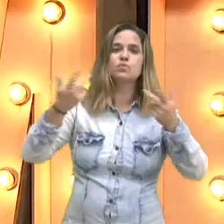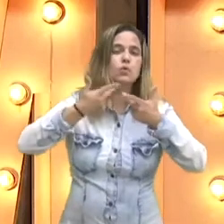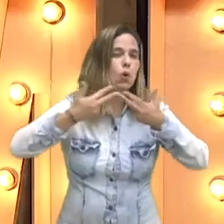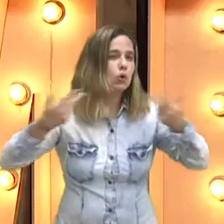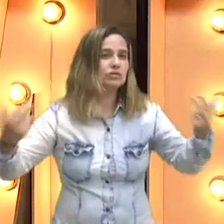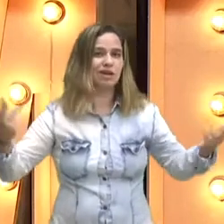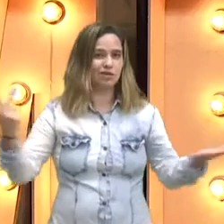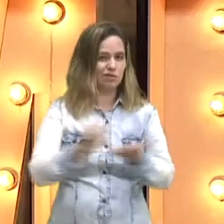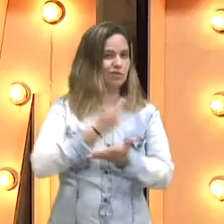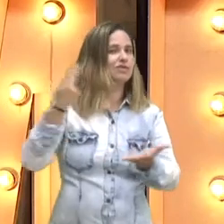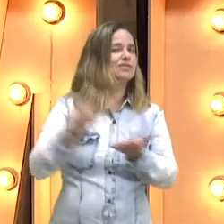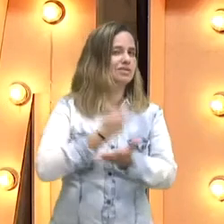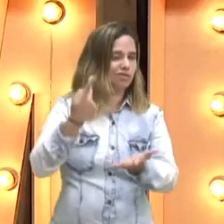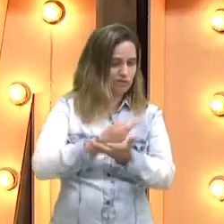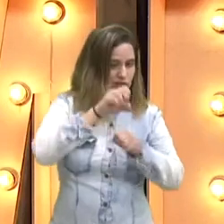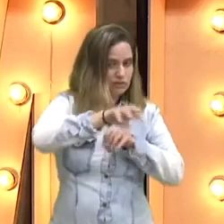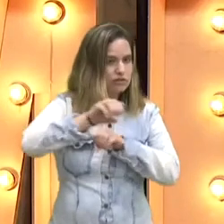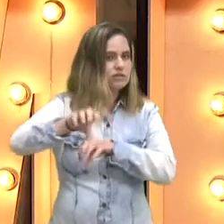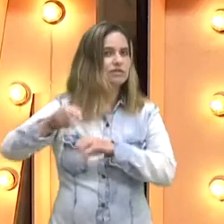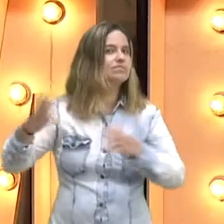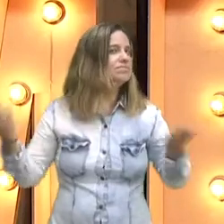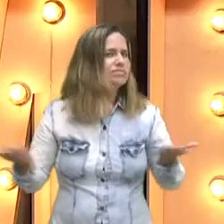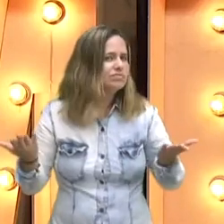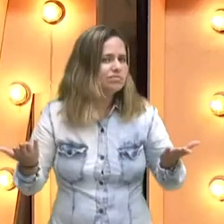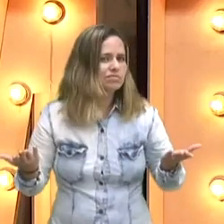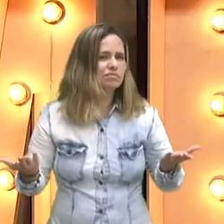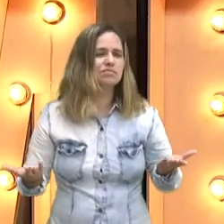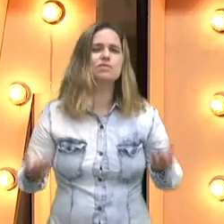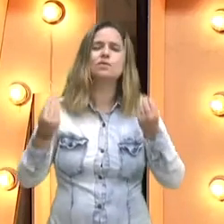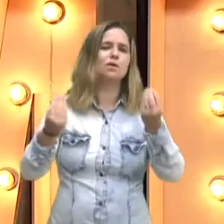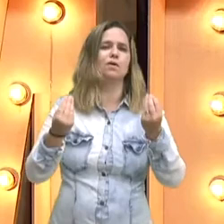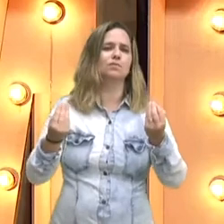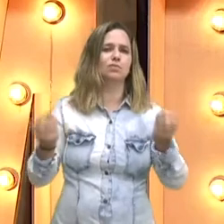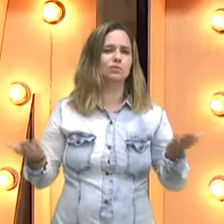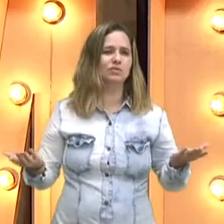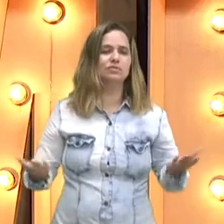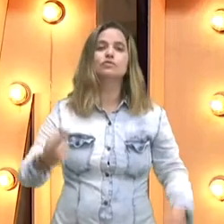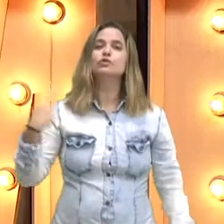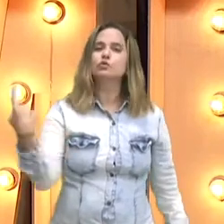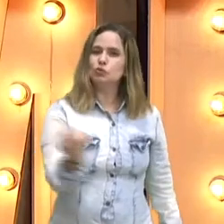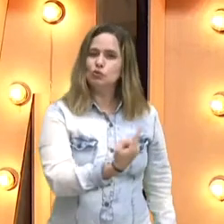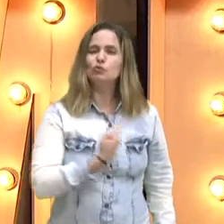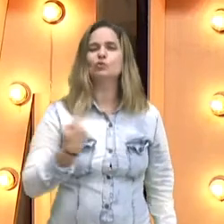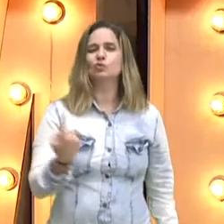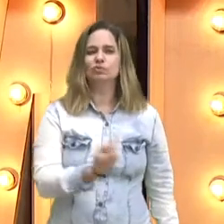jogam as pessoas para lá e para cá como instrumento de manobra realmente. Nós vivemos um